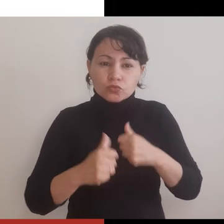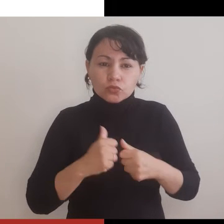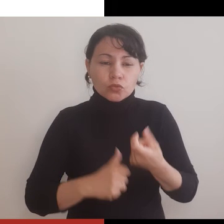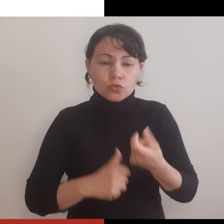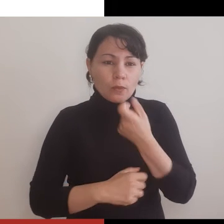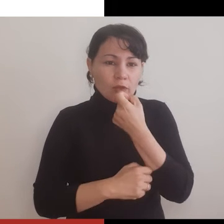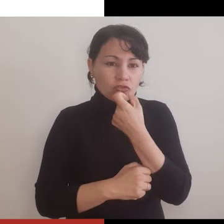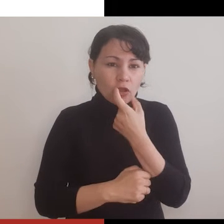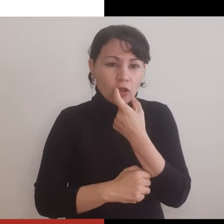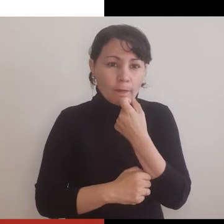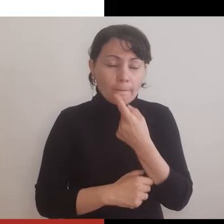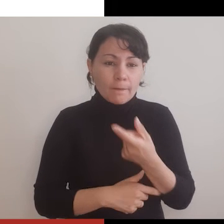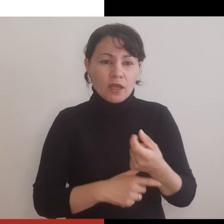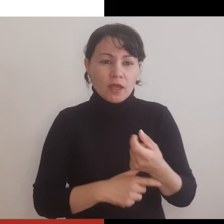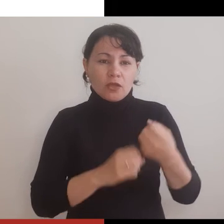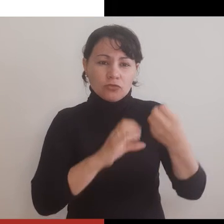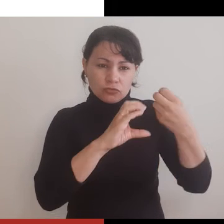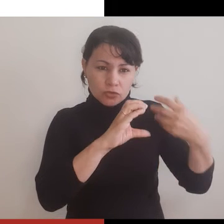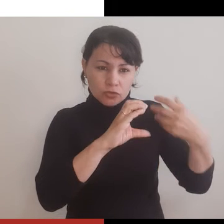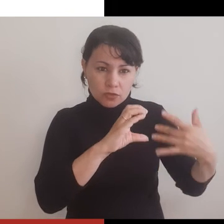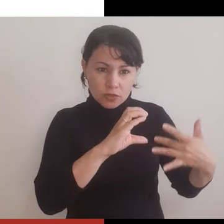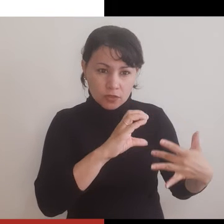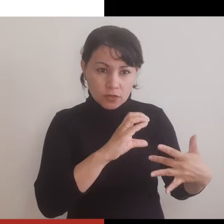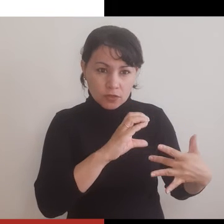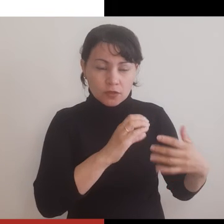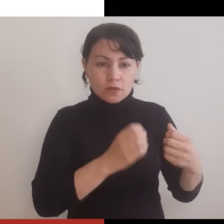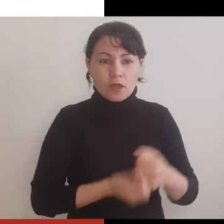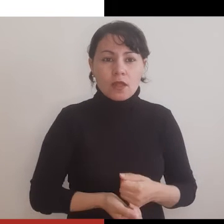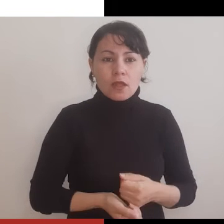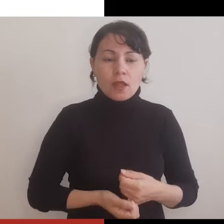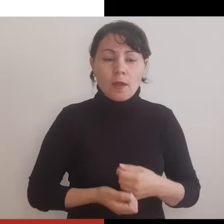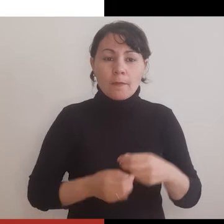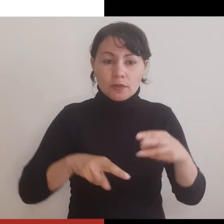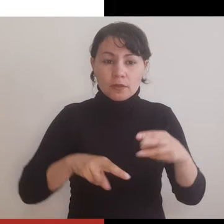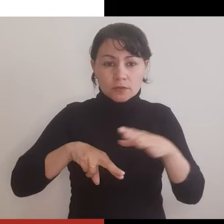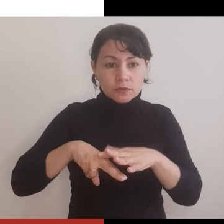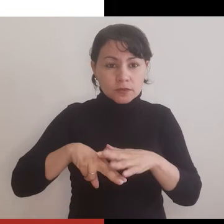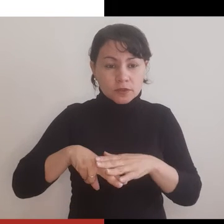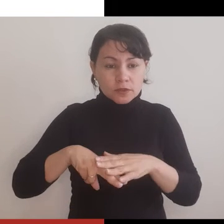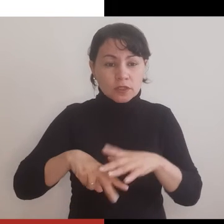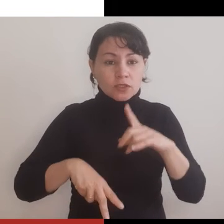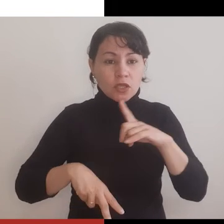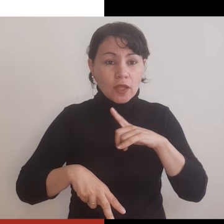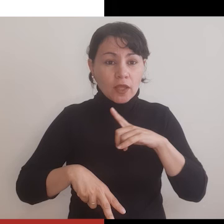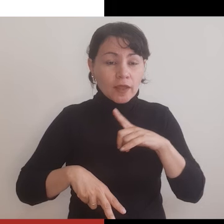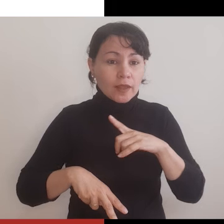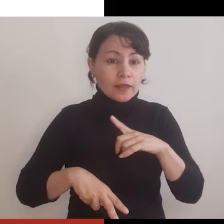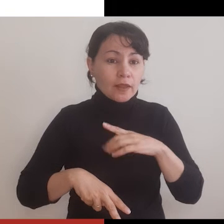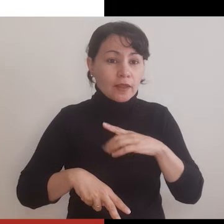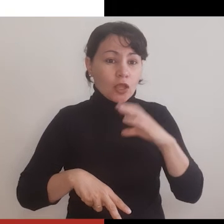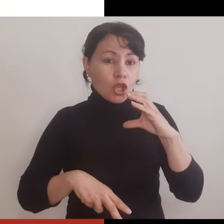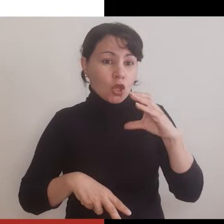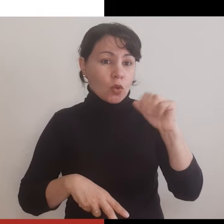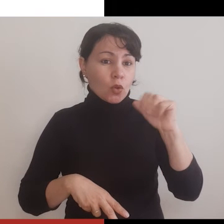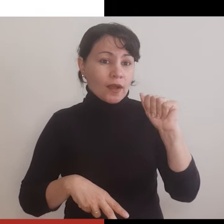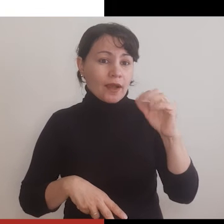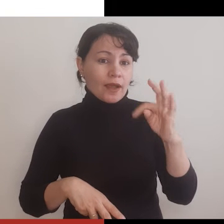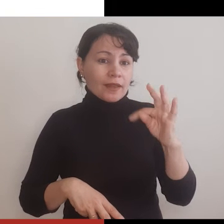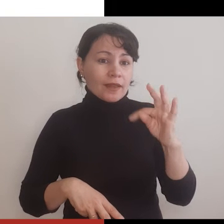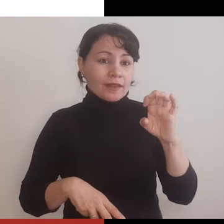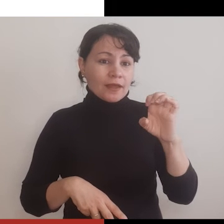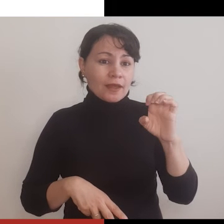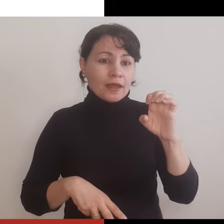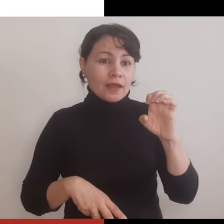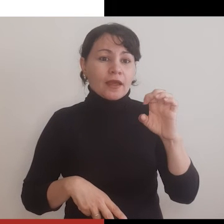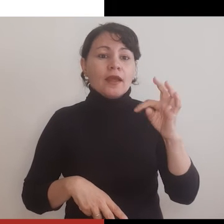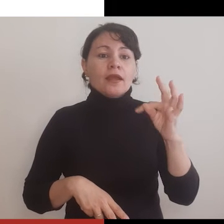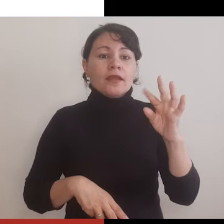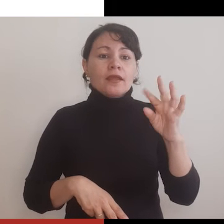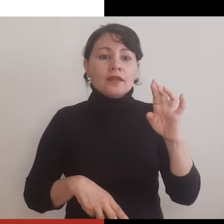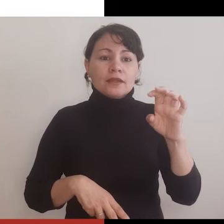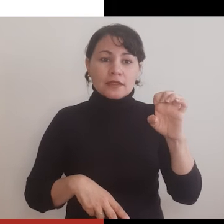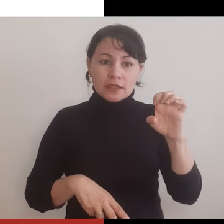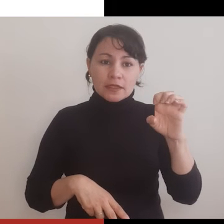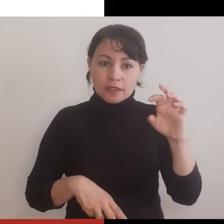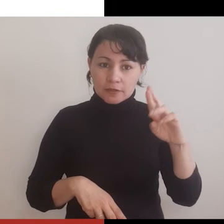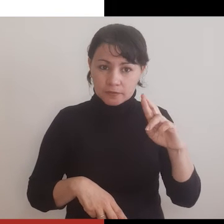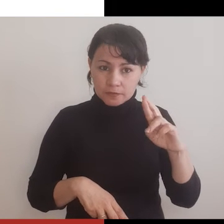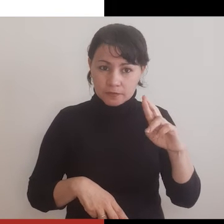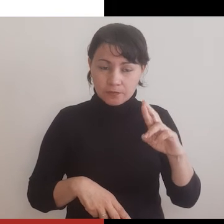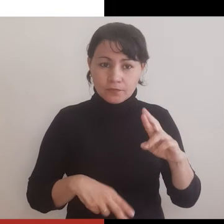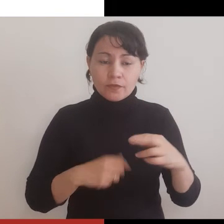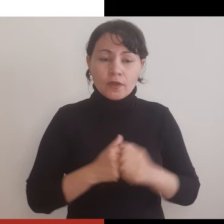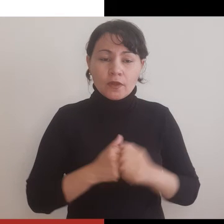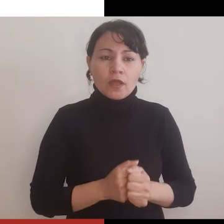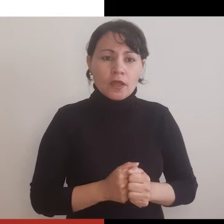prescritas para esse paciente. E temos o catéter central de inserção periférica, que é o